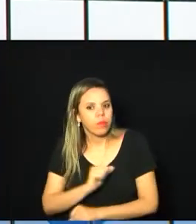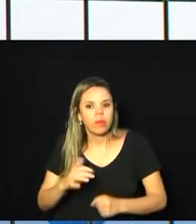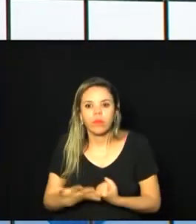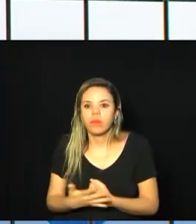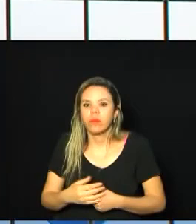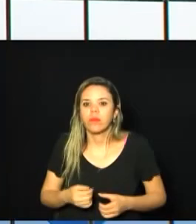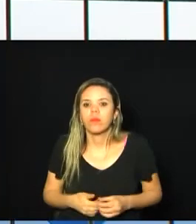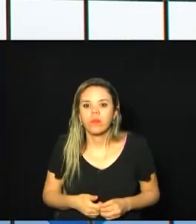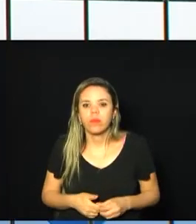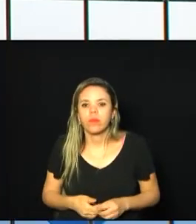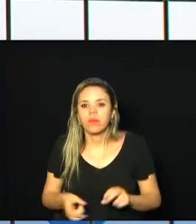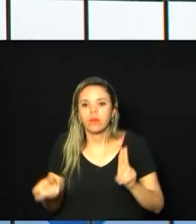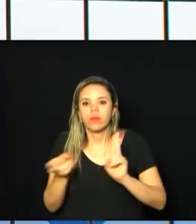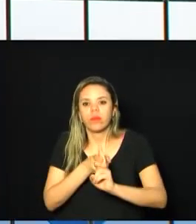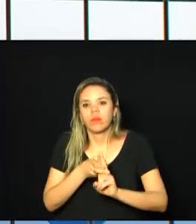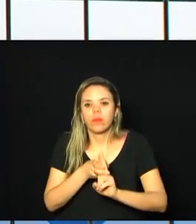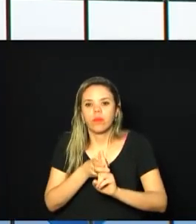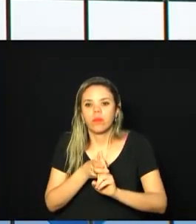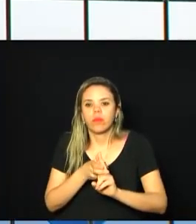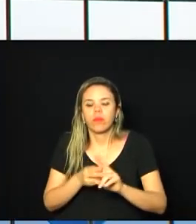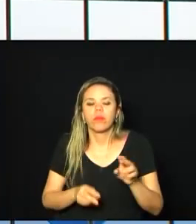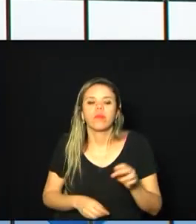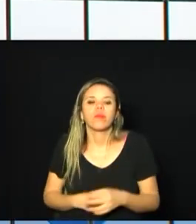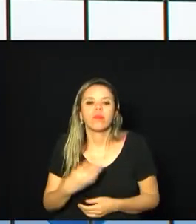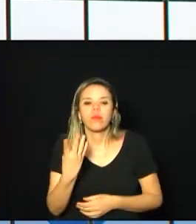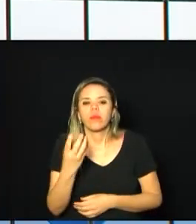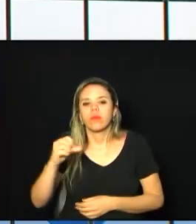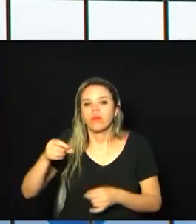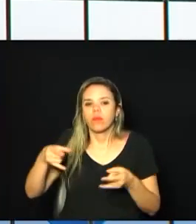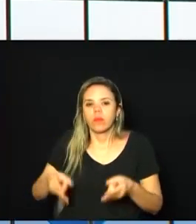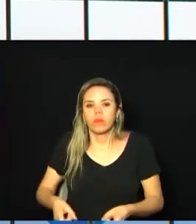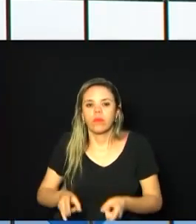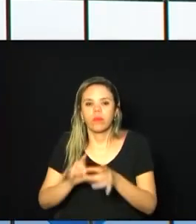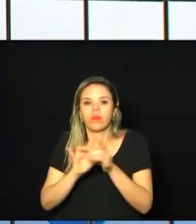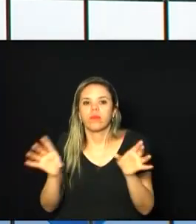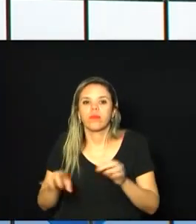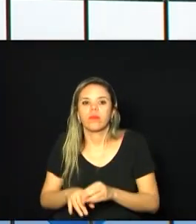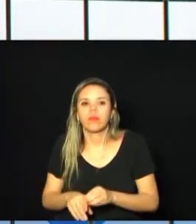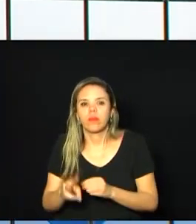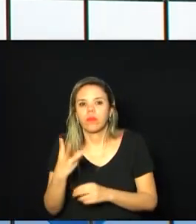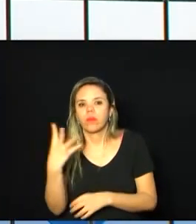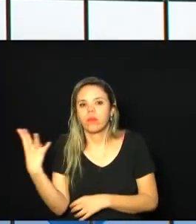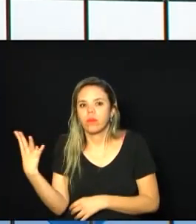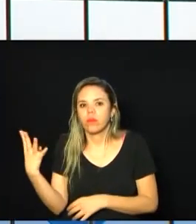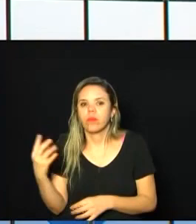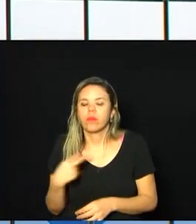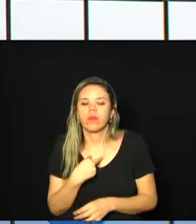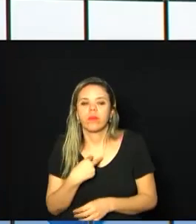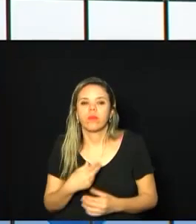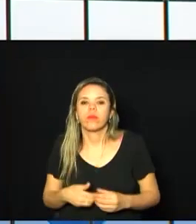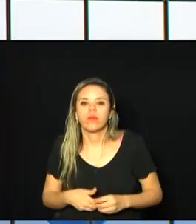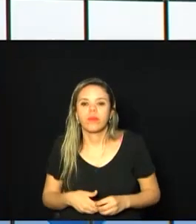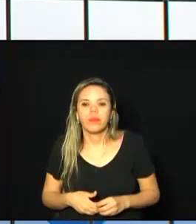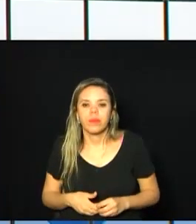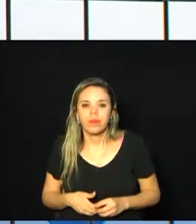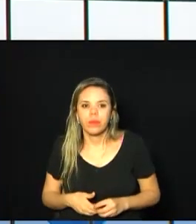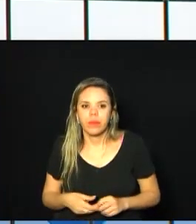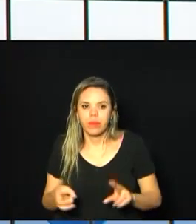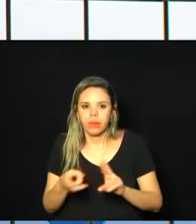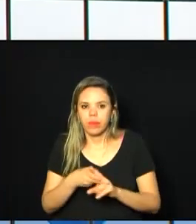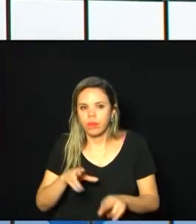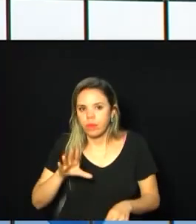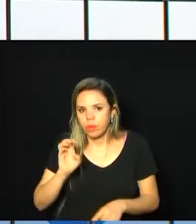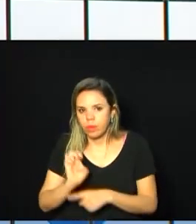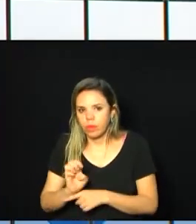Covid. No SUS municipal, 49 leitos disponíveis, 34 estavam ocupados. No SUS